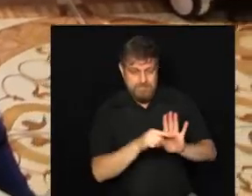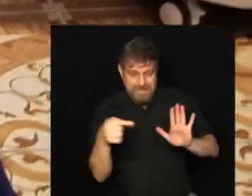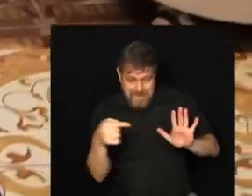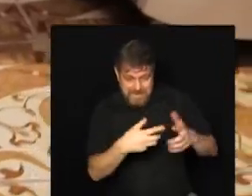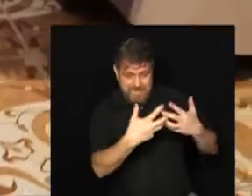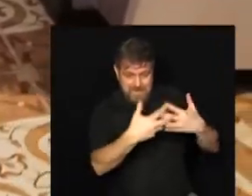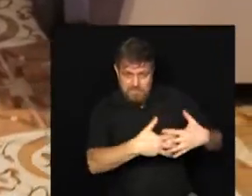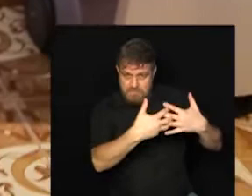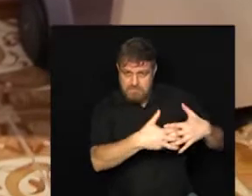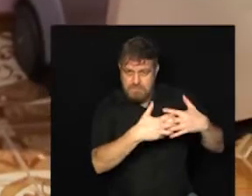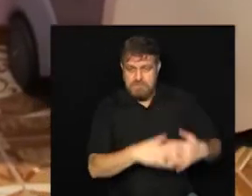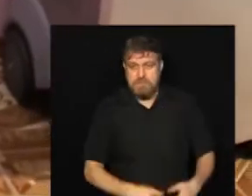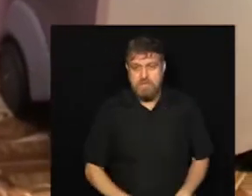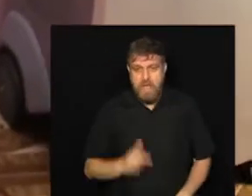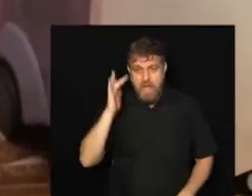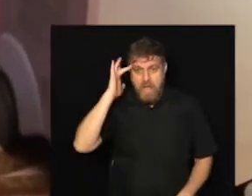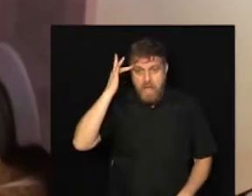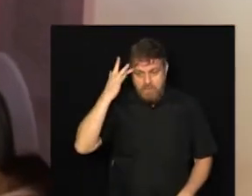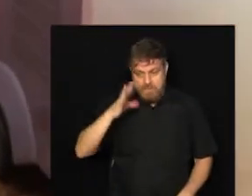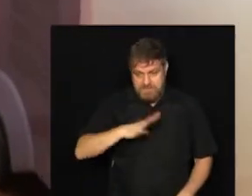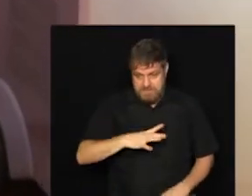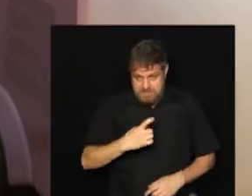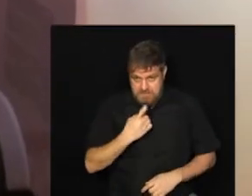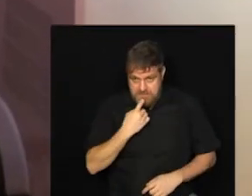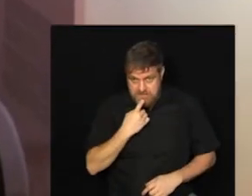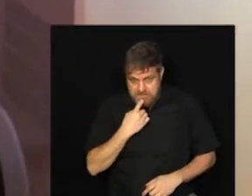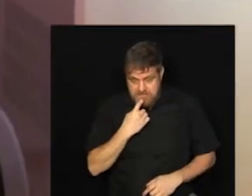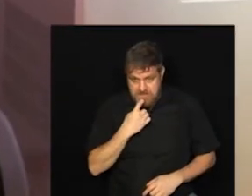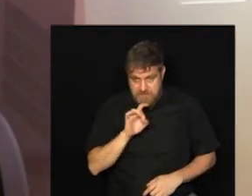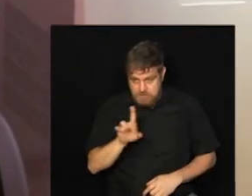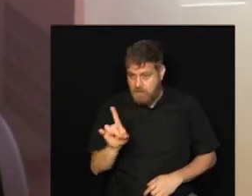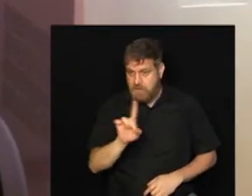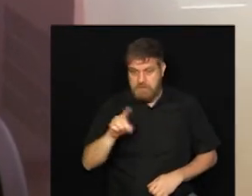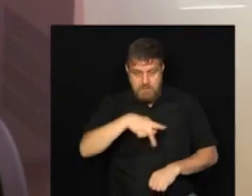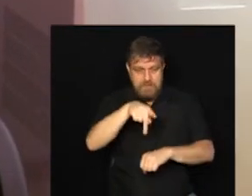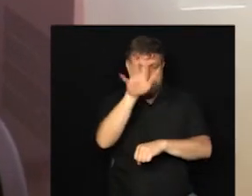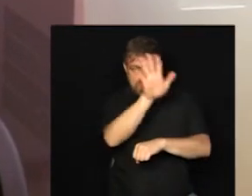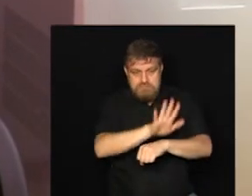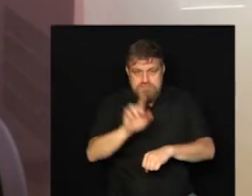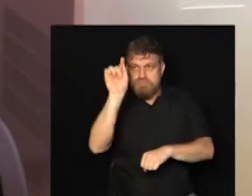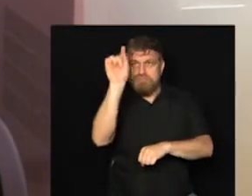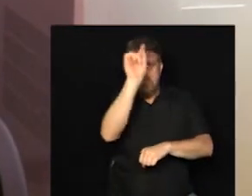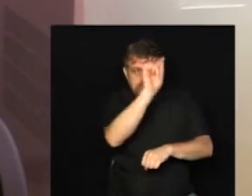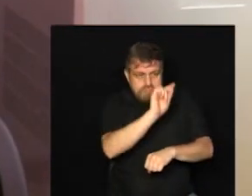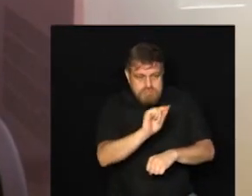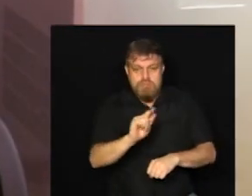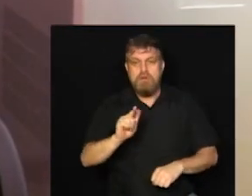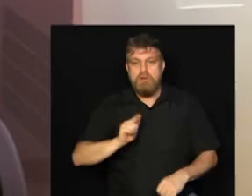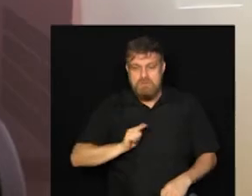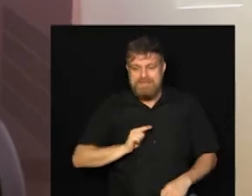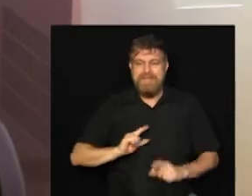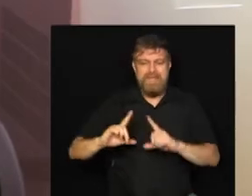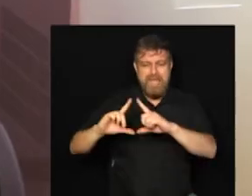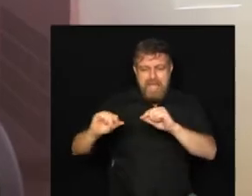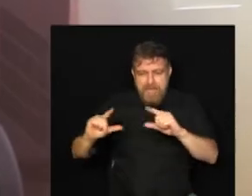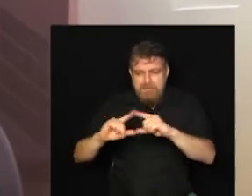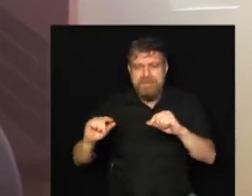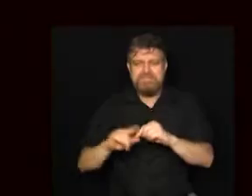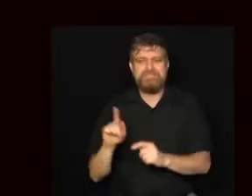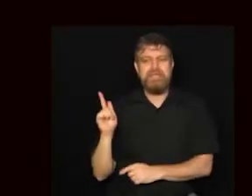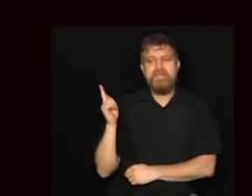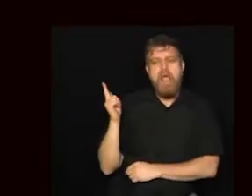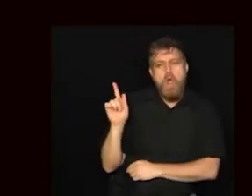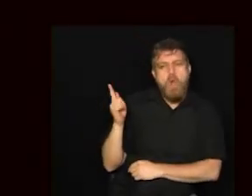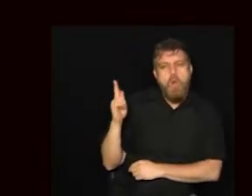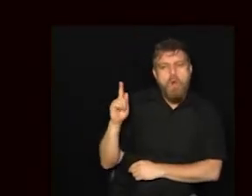nosso município, mas a gente gostaria no Brasil. Já tem vários projetos parecidos com esse piloto, em Brasília, Goiânia,